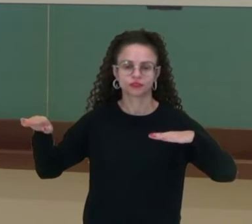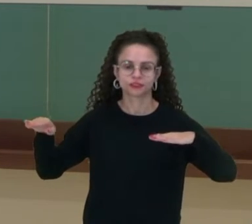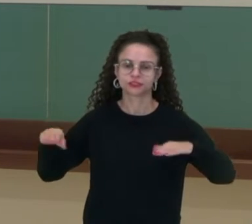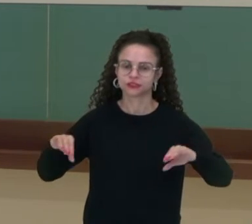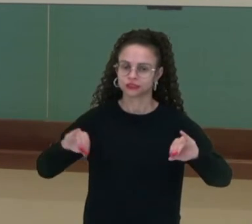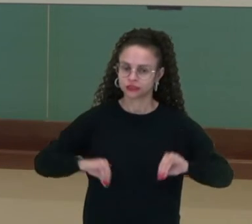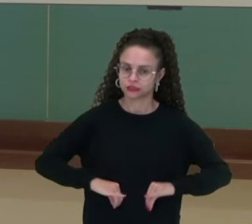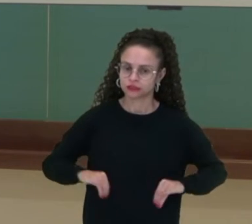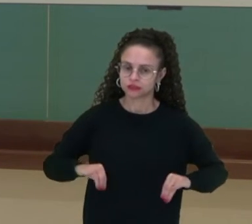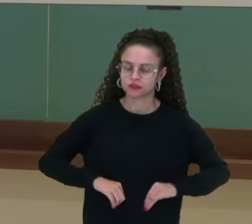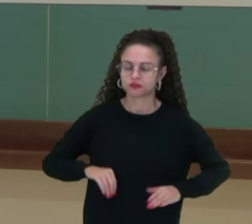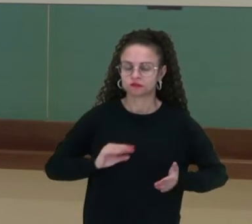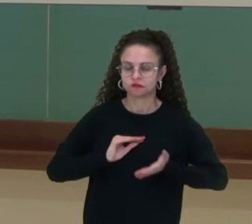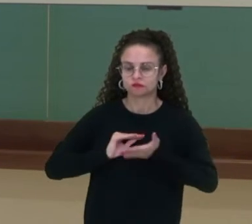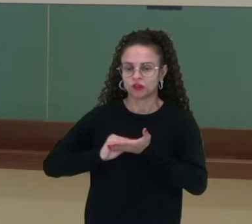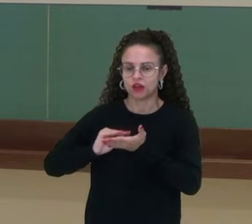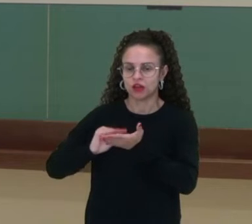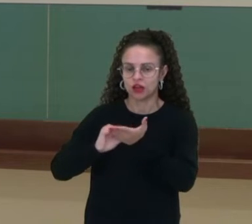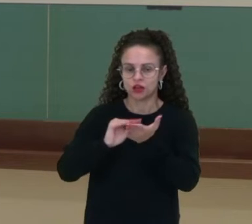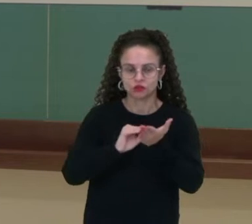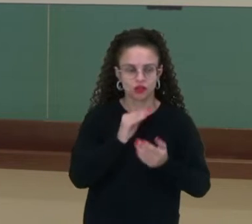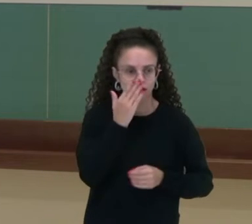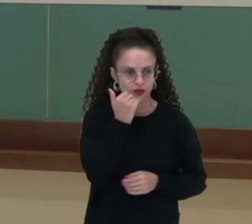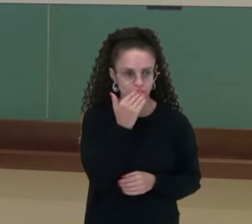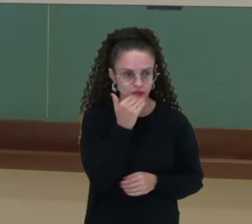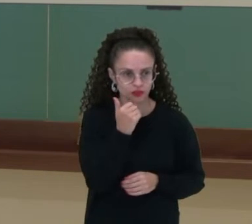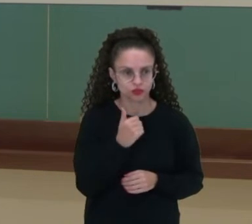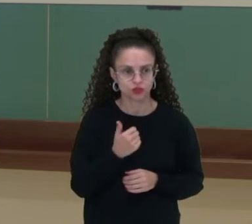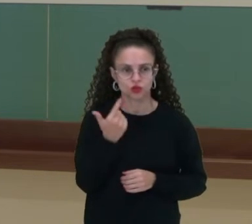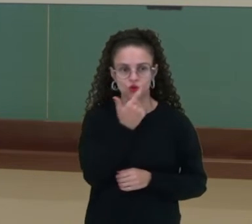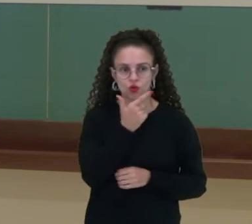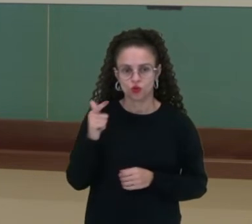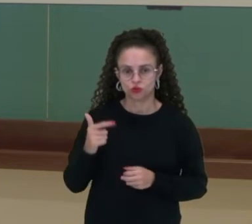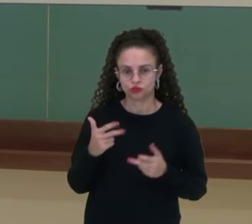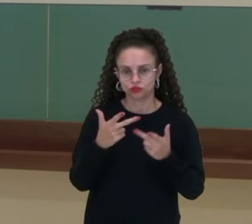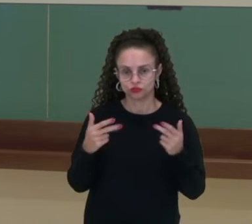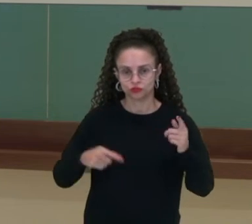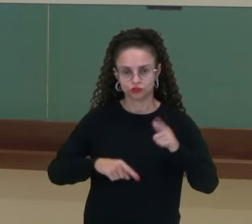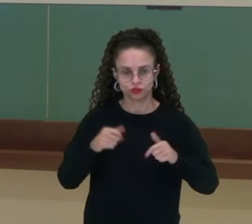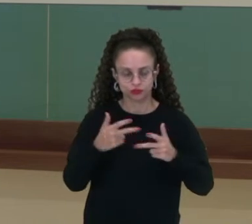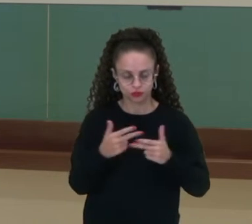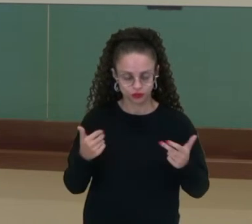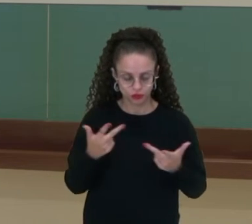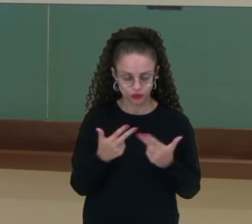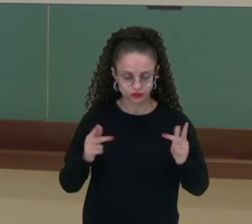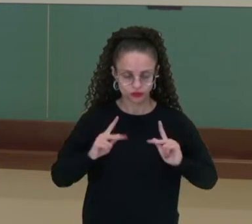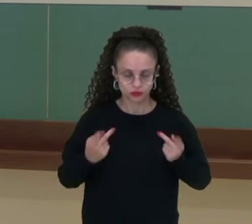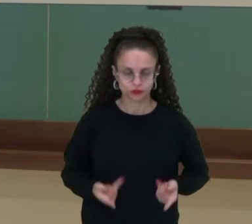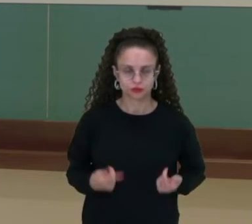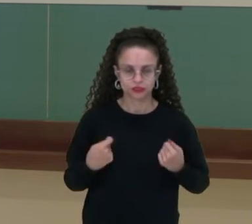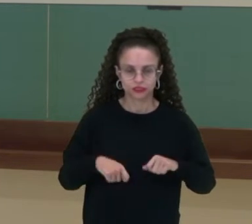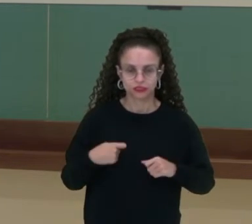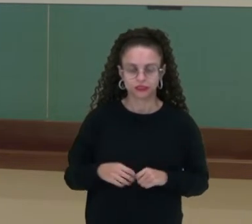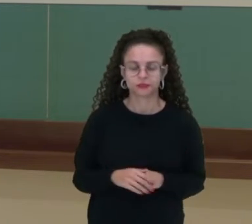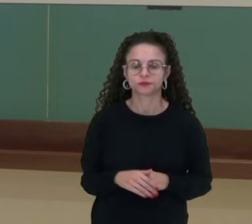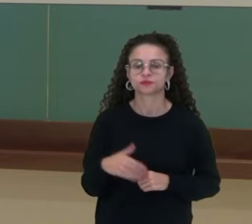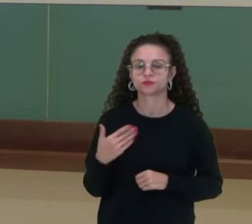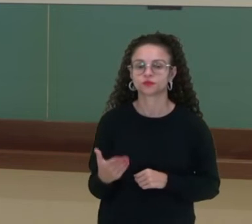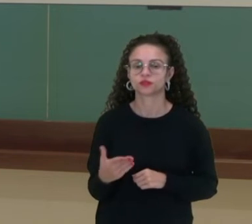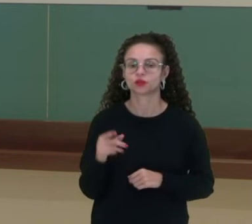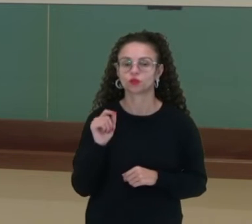sofre carência aí de alimentação, né? E outros tipos de recursos que o ser humano precisa no seu dia a dia. E uma